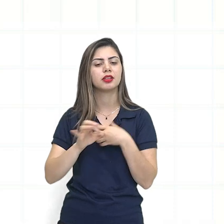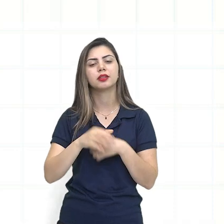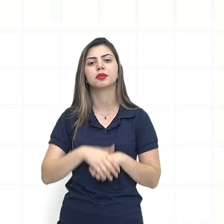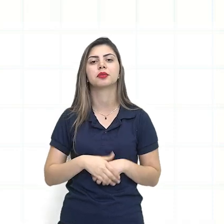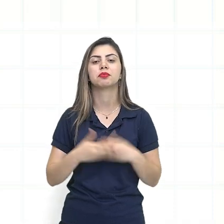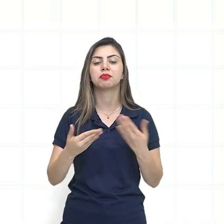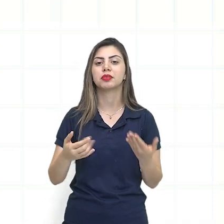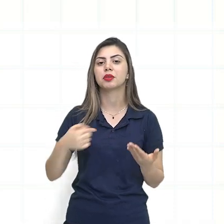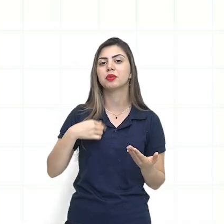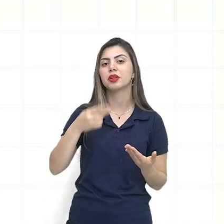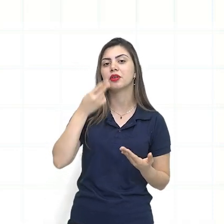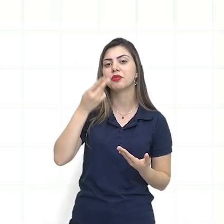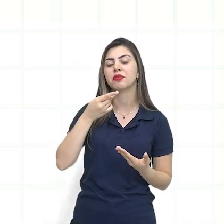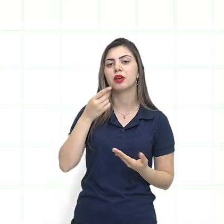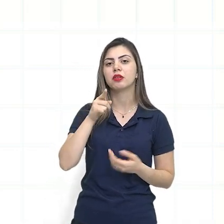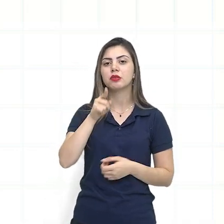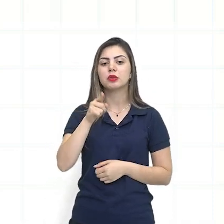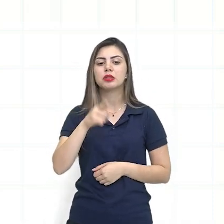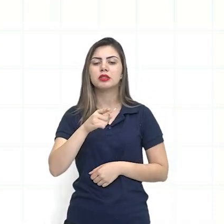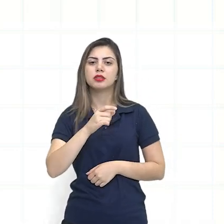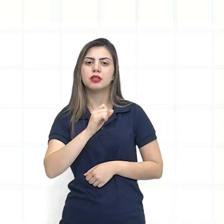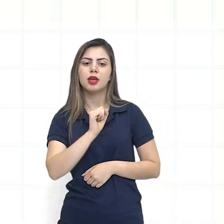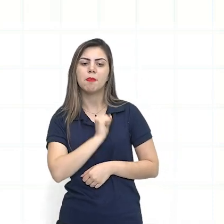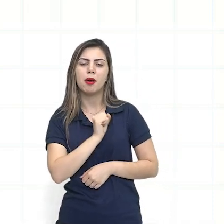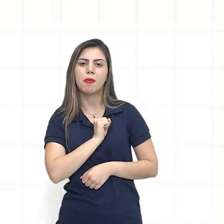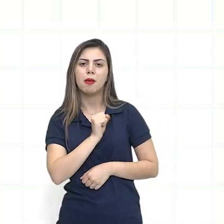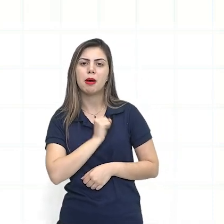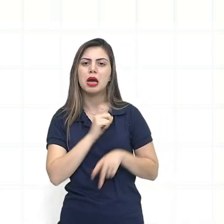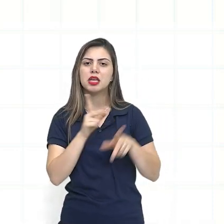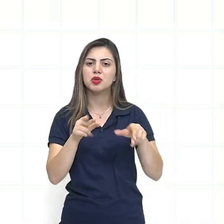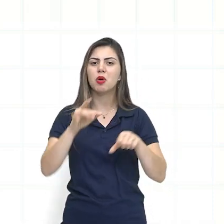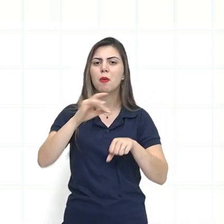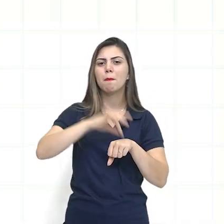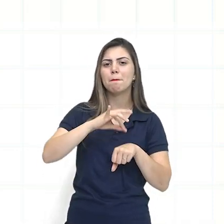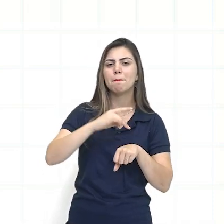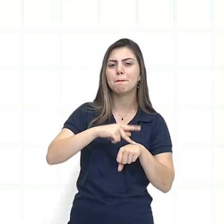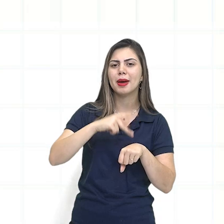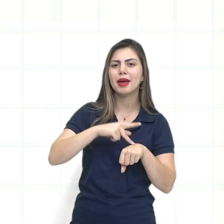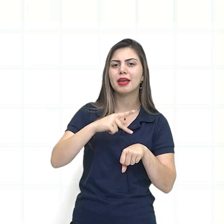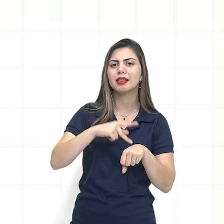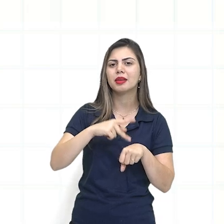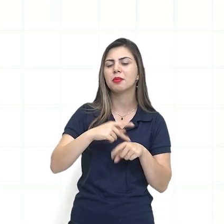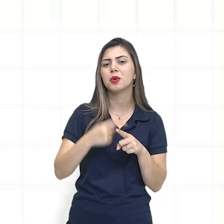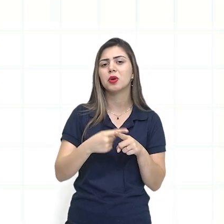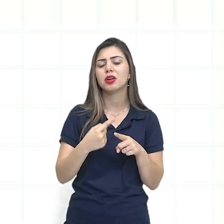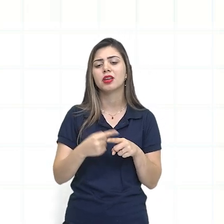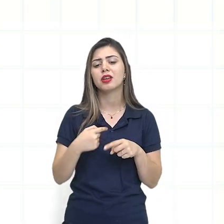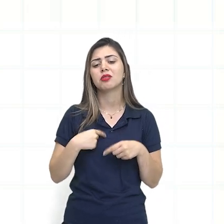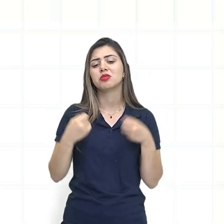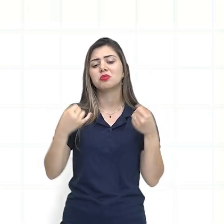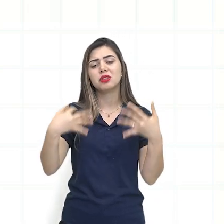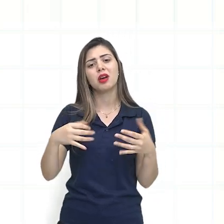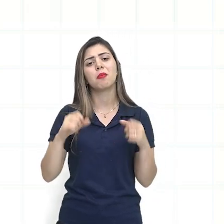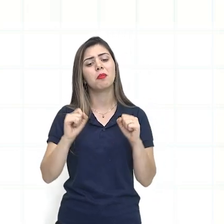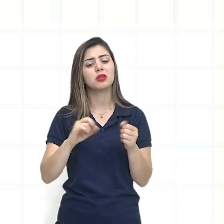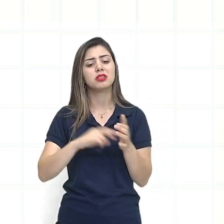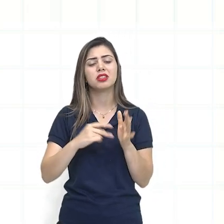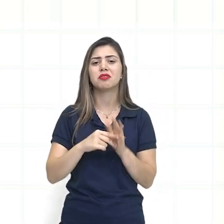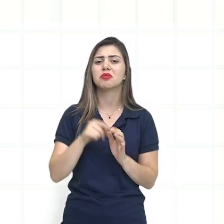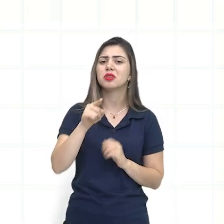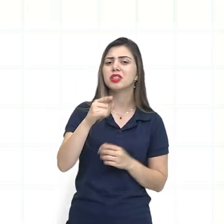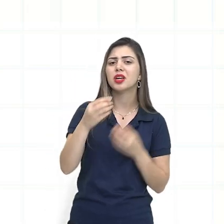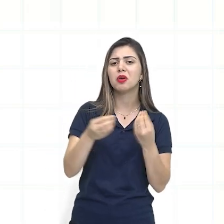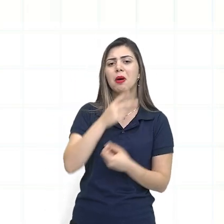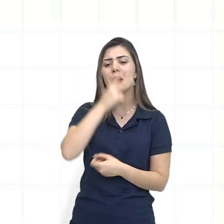quando eu digo, em seu peito bate uma pedra, eu posso estar tentando te dizer tudo isso, que você é